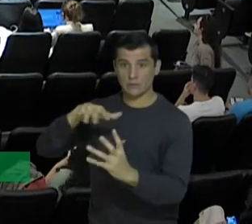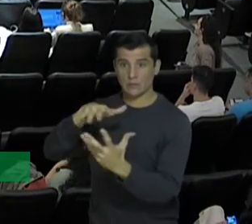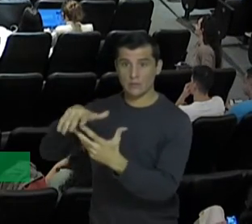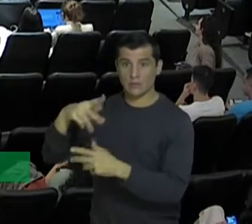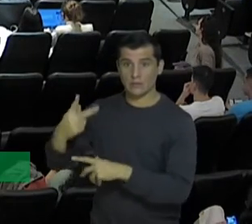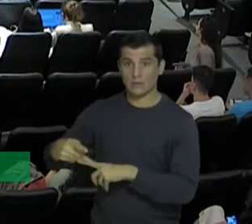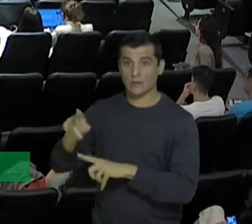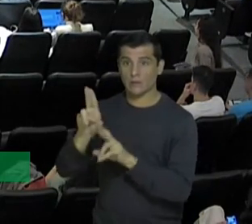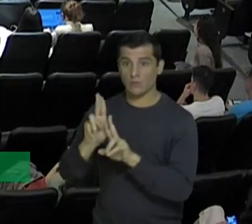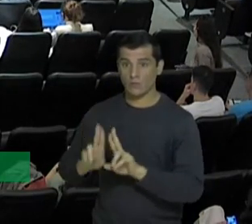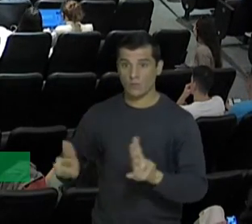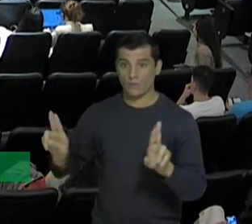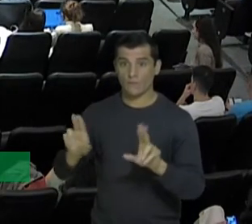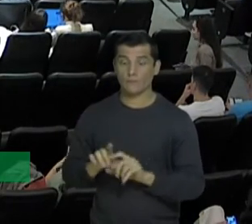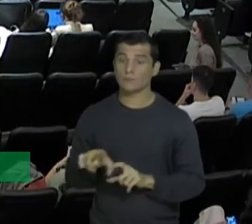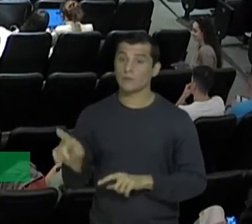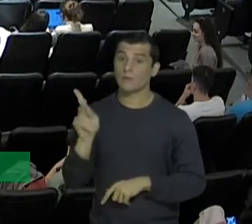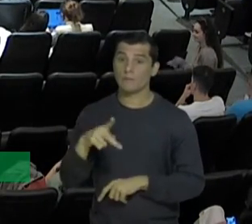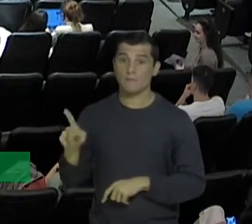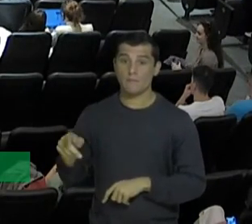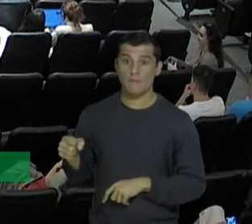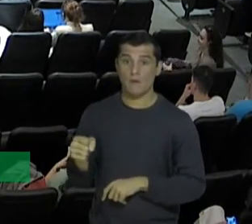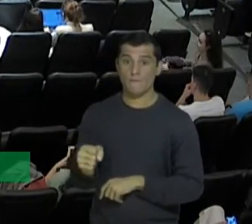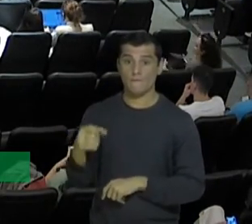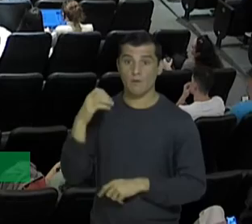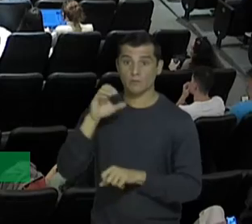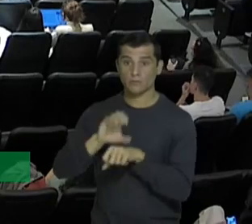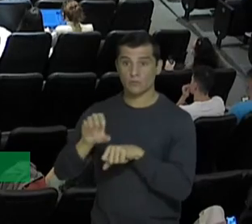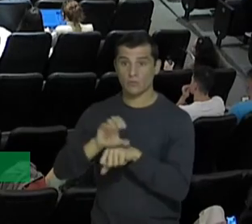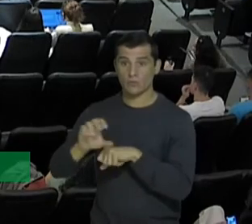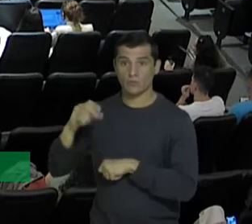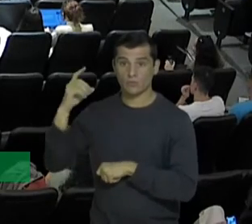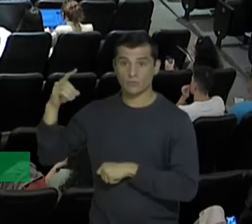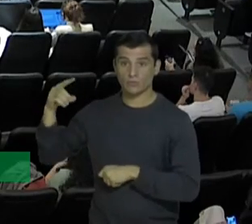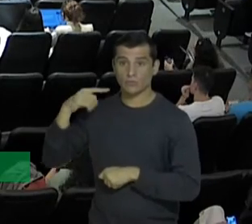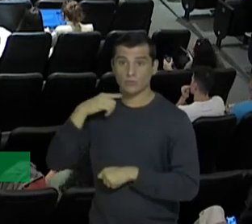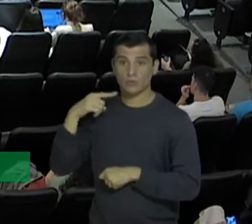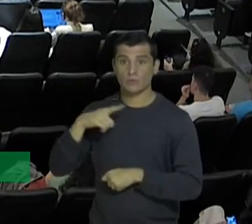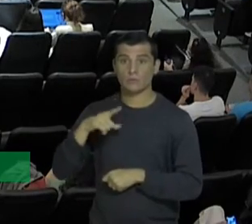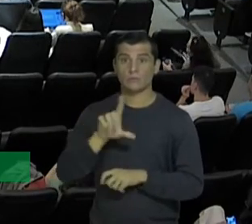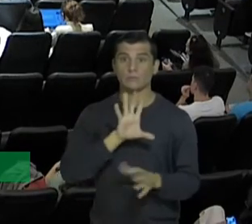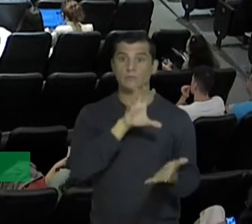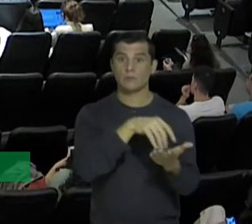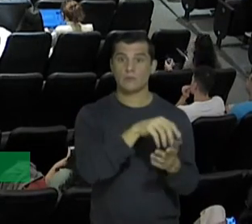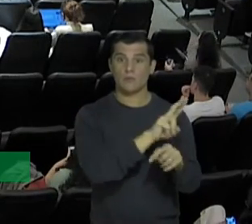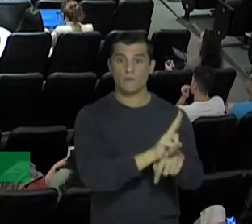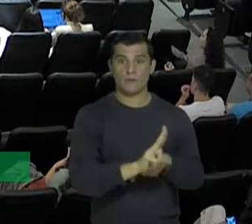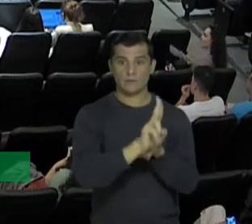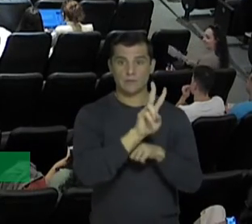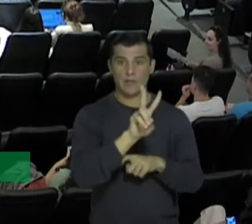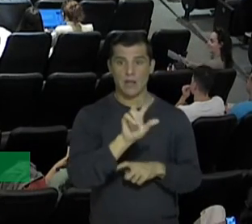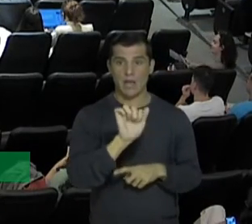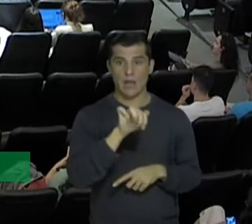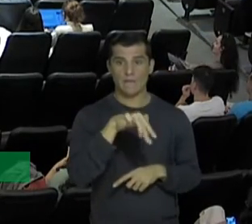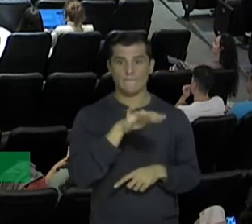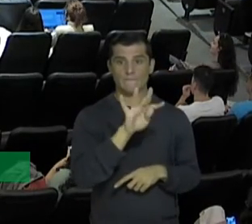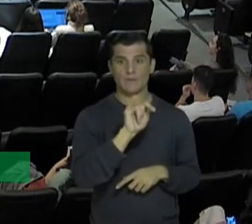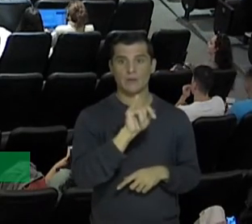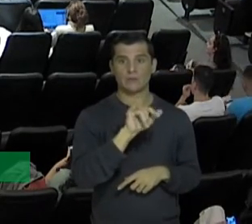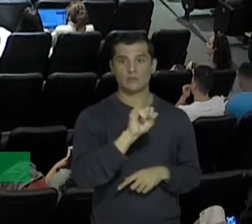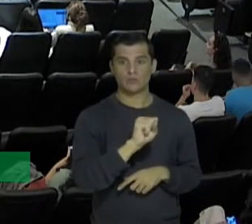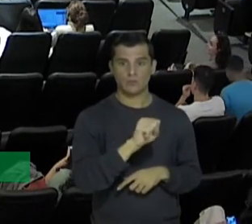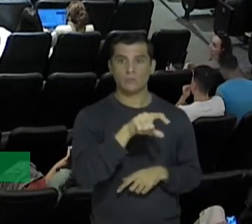de Santa Catarina foi professor no curso de Direito do Centro Universitário avantes e atualmente é membro do Conselho